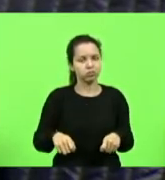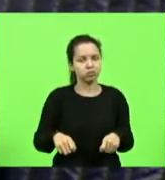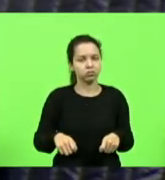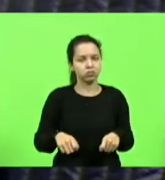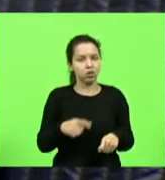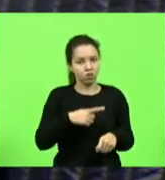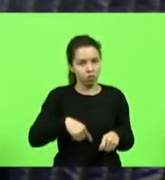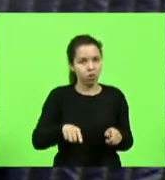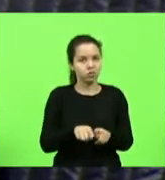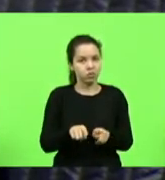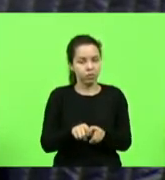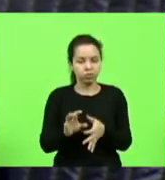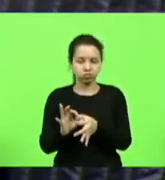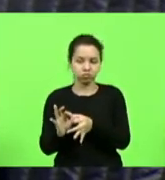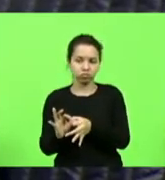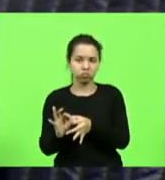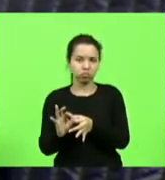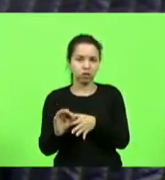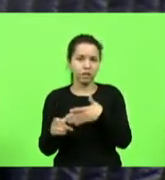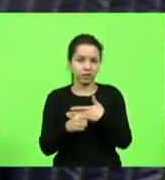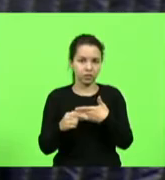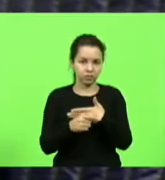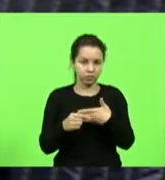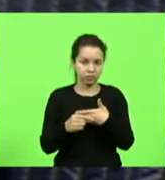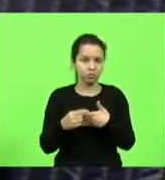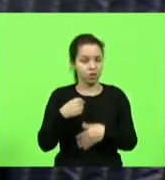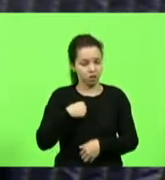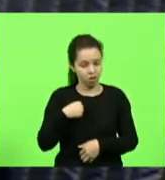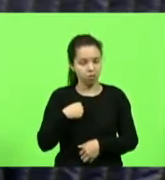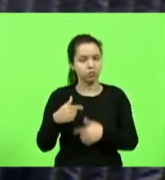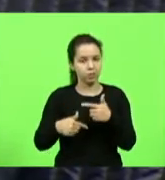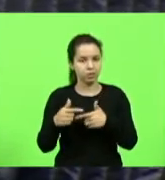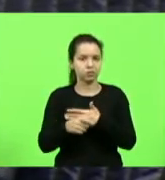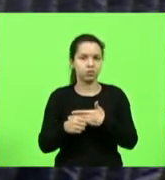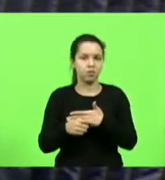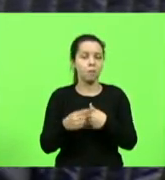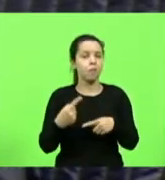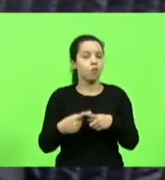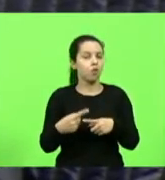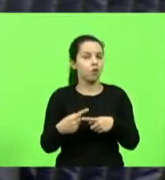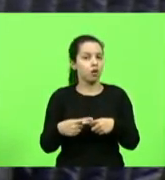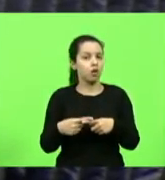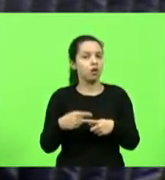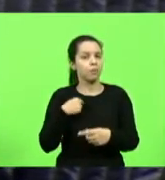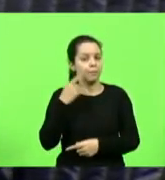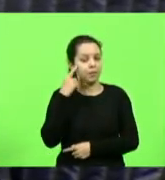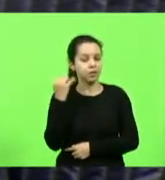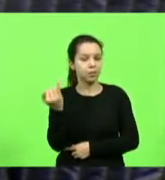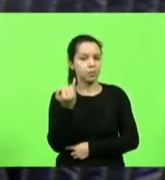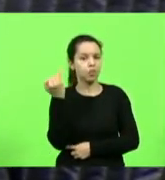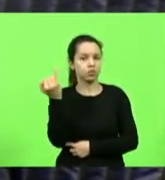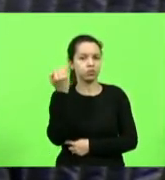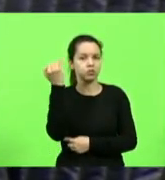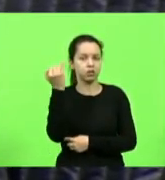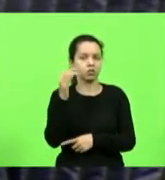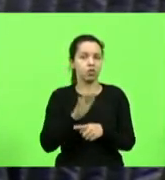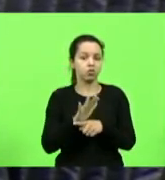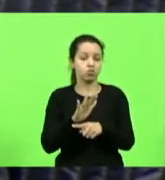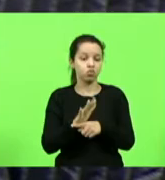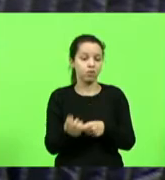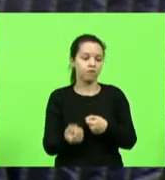até. Eu fiz isso via Defesa Civil, porque eu achei importante e dava retorno para o